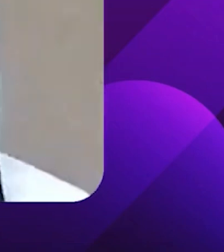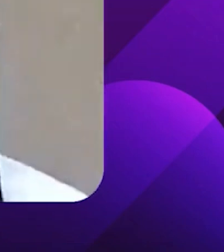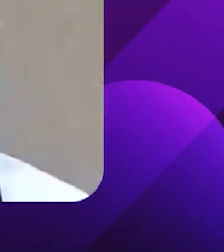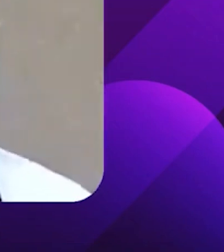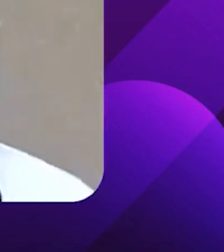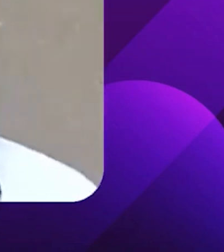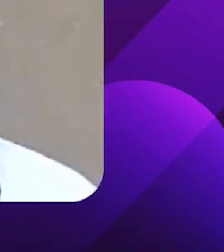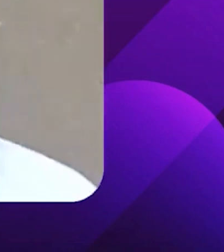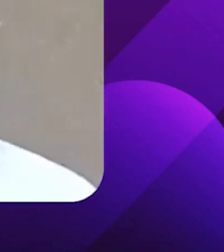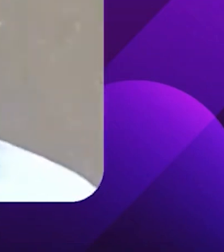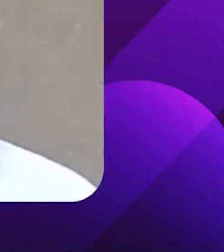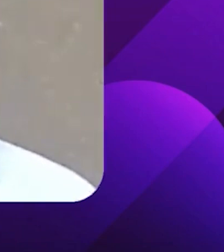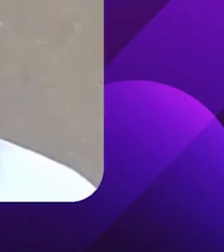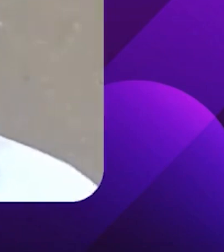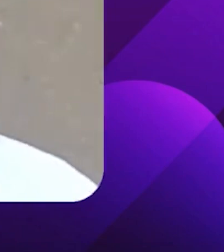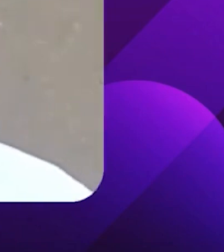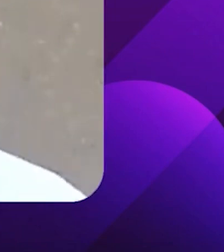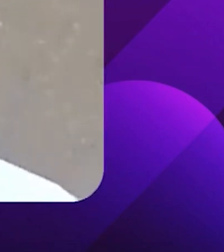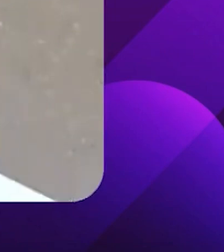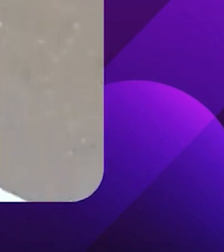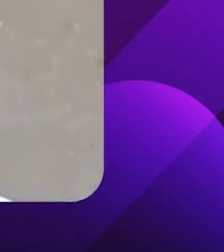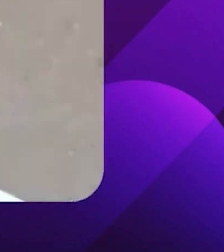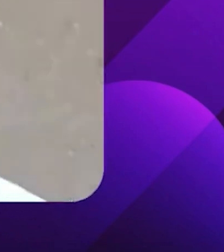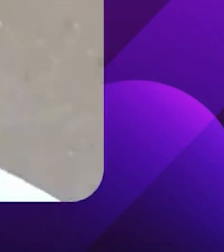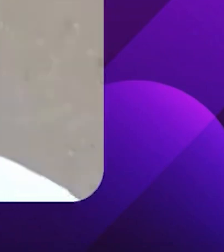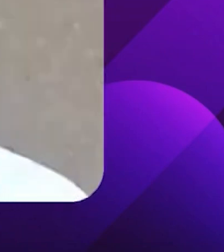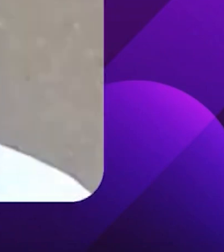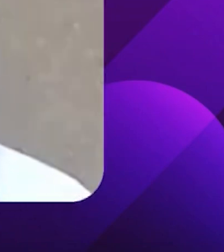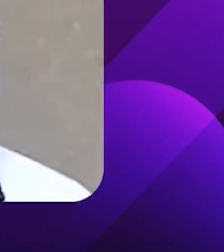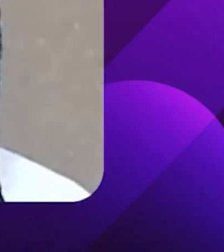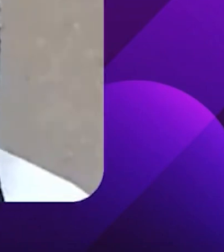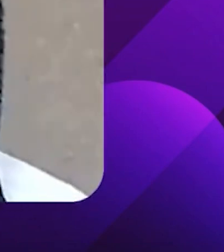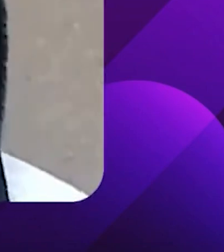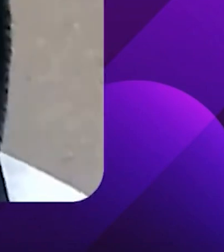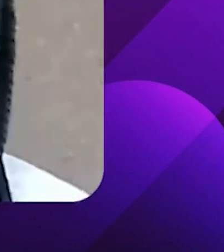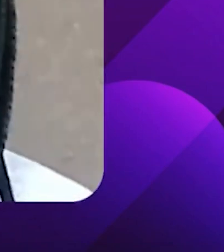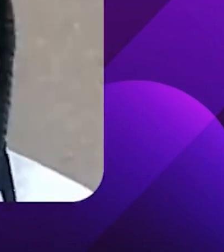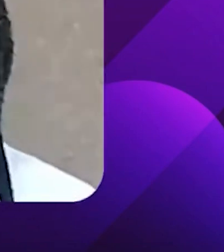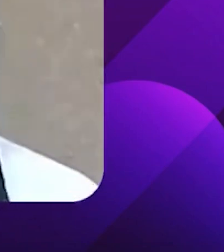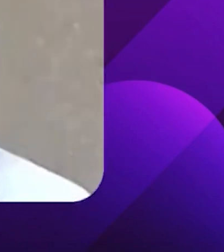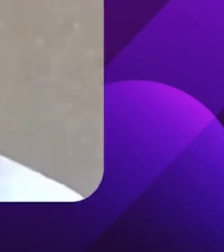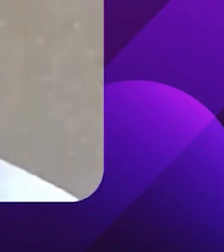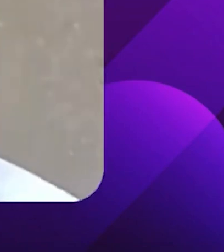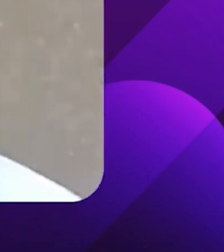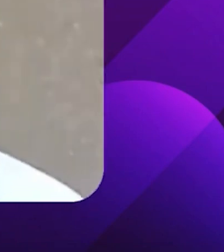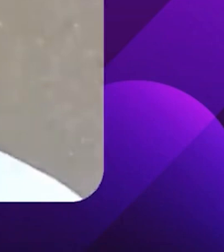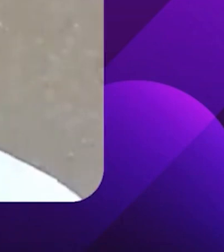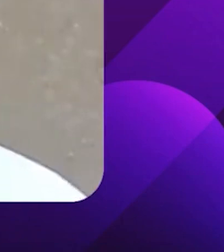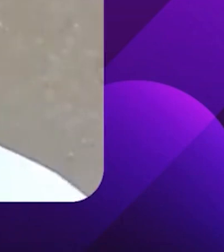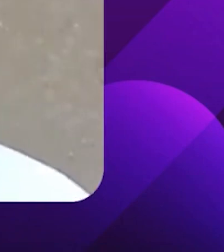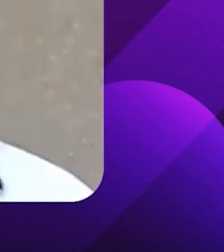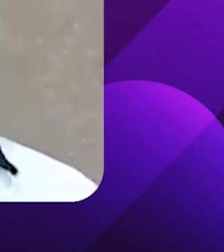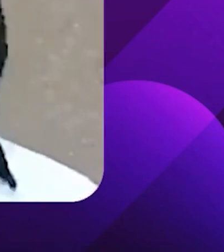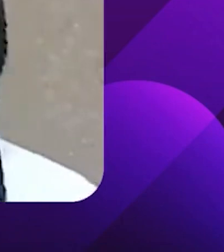também acontecia a religiosidade, acontecia a cozinha de terreiro produzindo comida para todo mundo, e a preservação desse